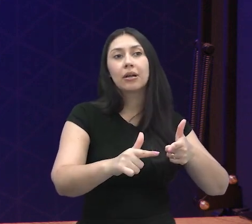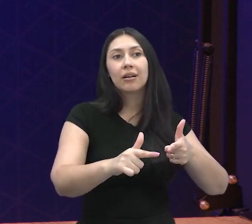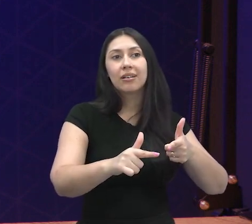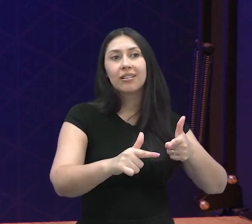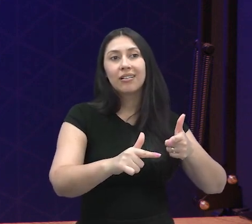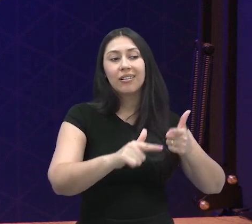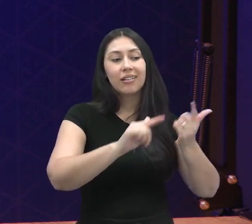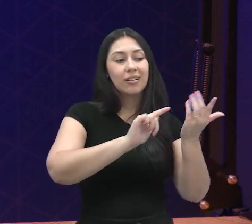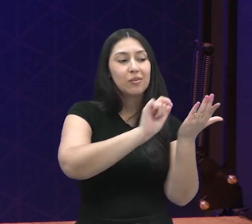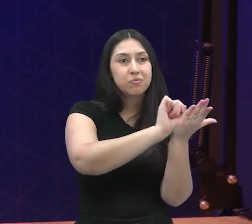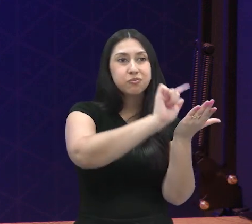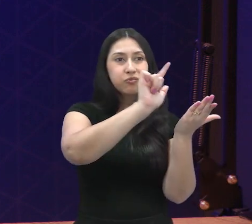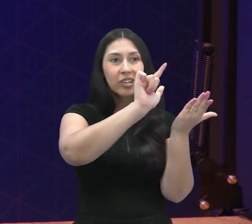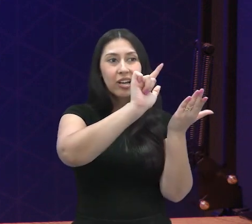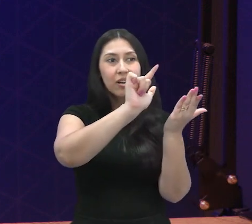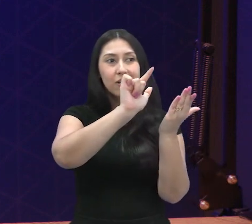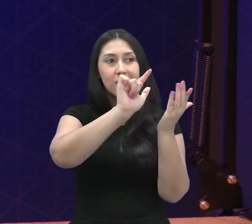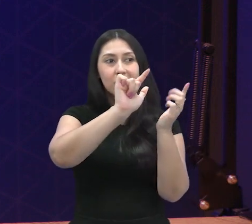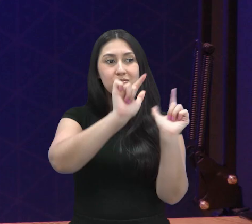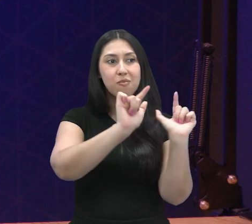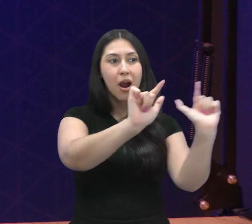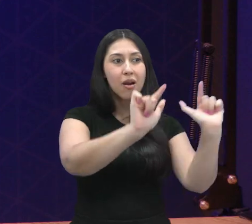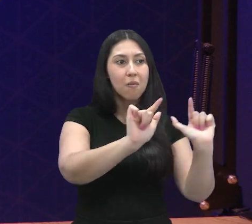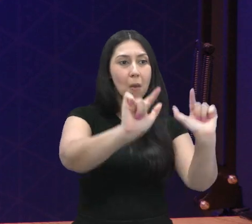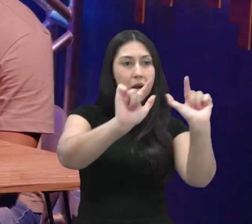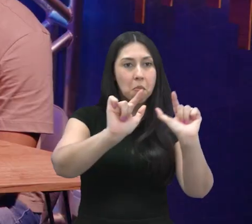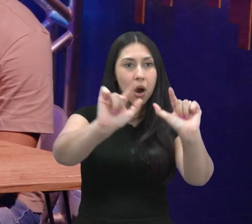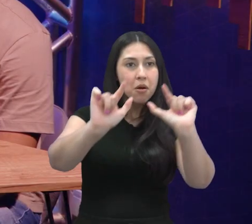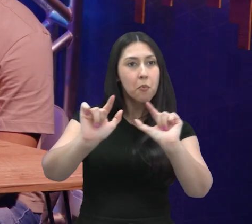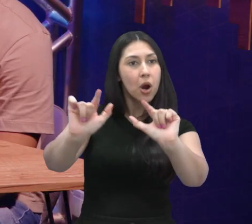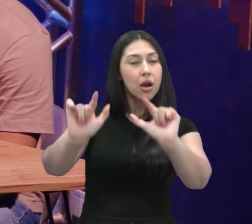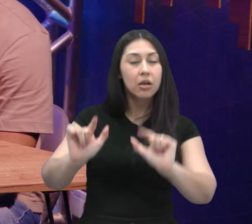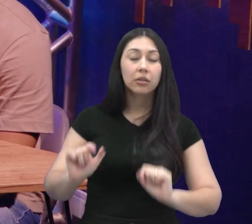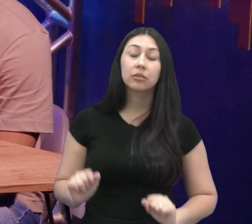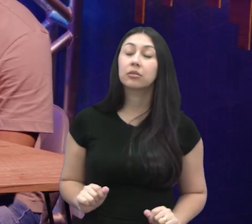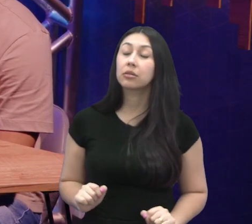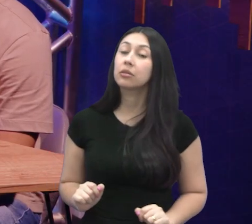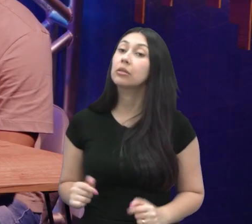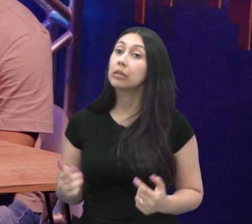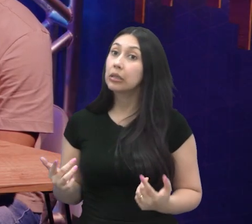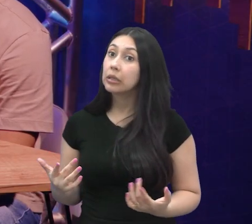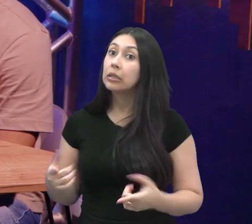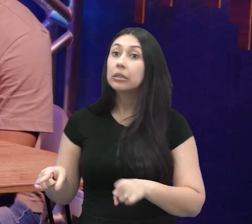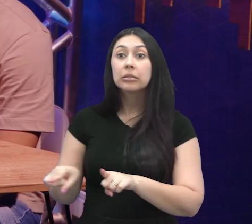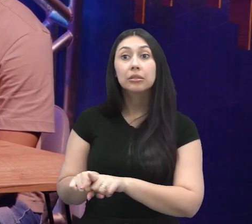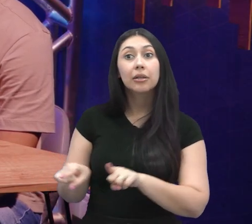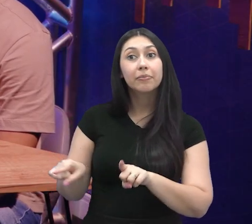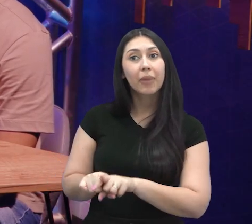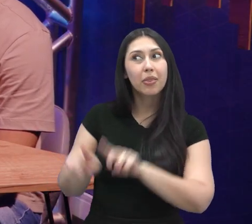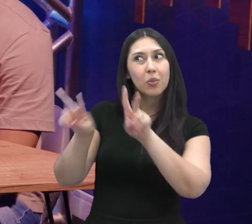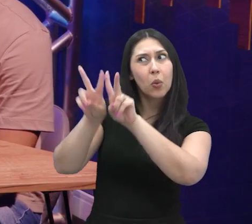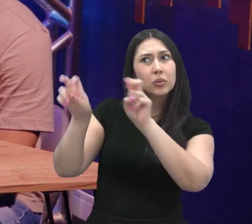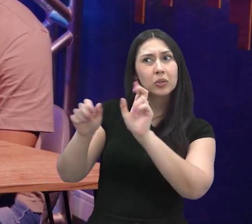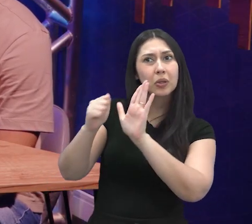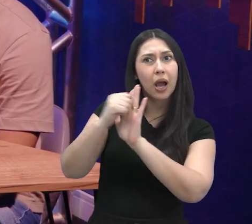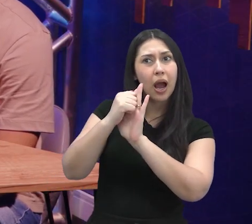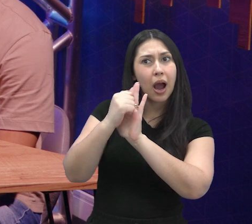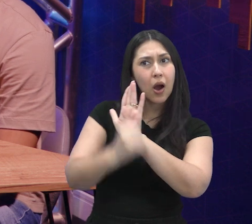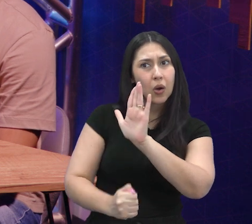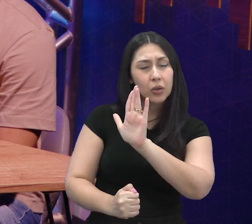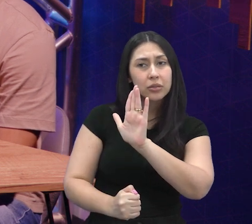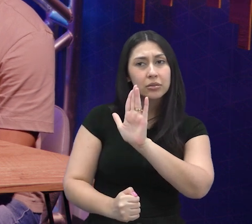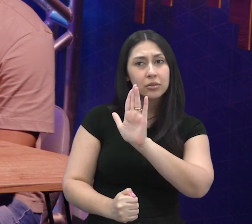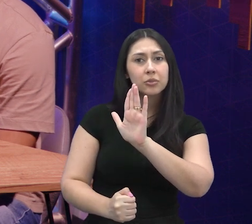esse conteúdo, ele também vai ser entregue para mais pessoas. E entrando aí na seara do algoritmo,